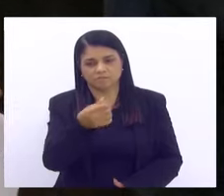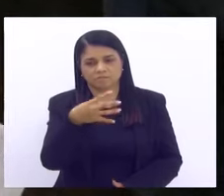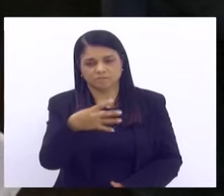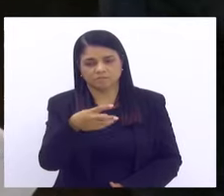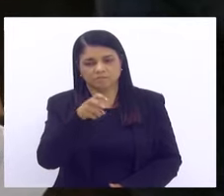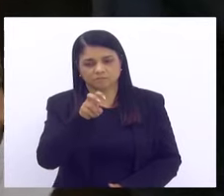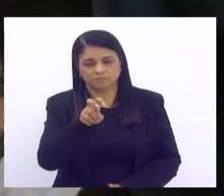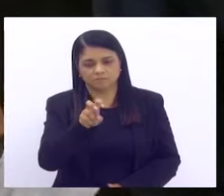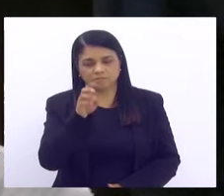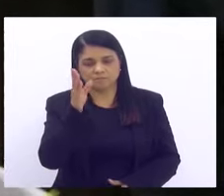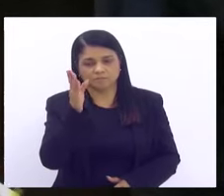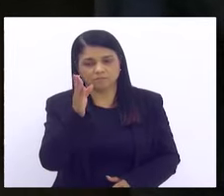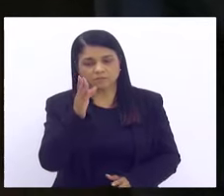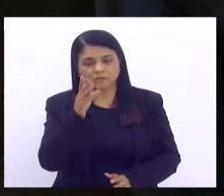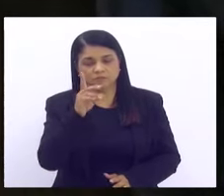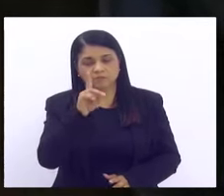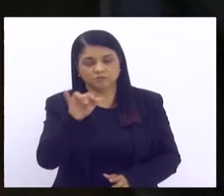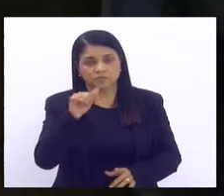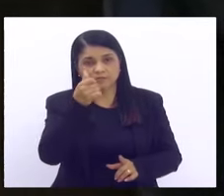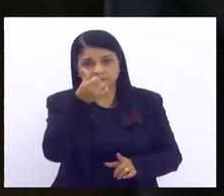5.645, de 6 de janeiro,